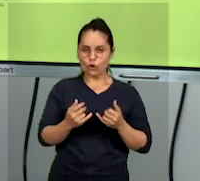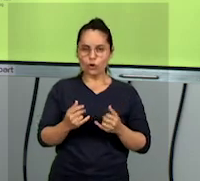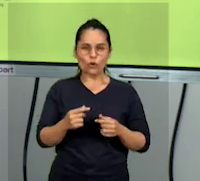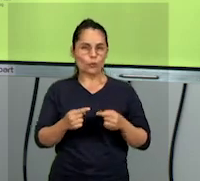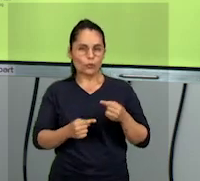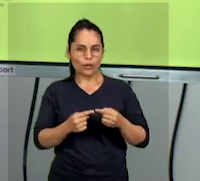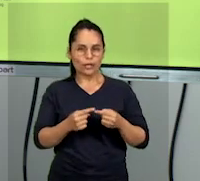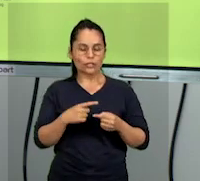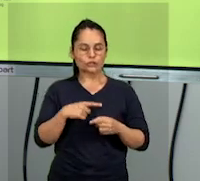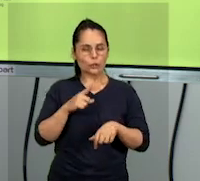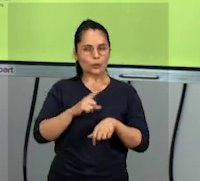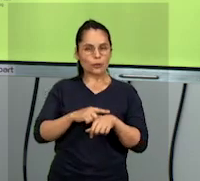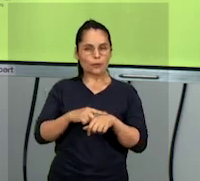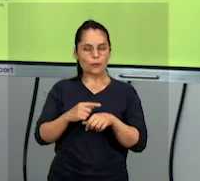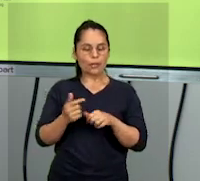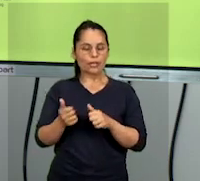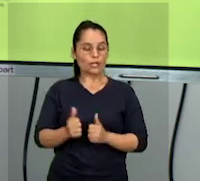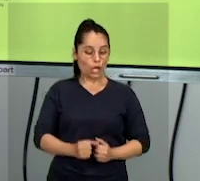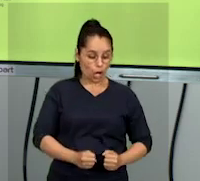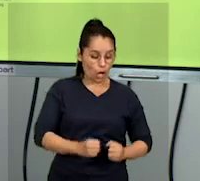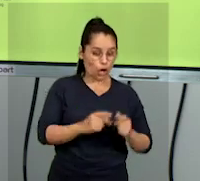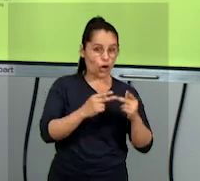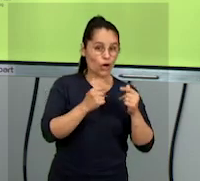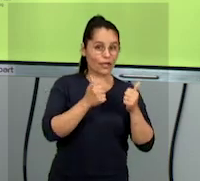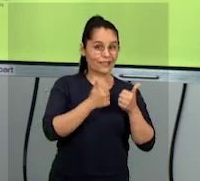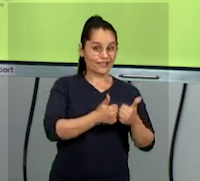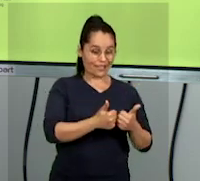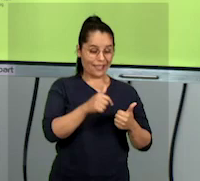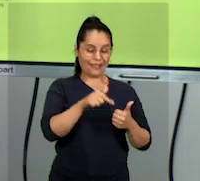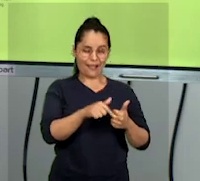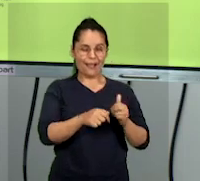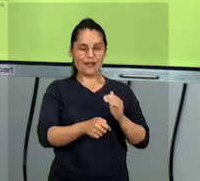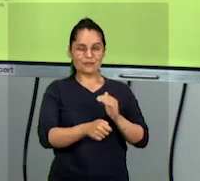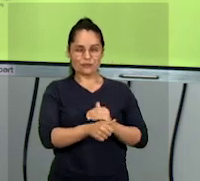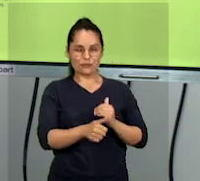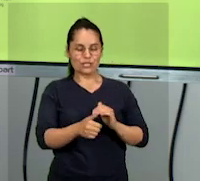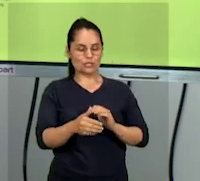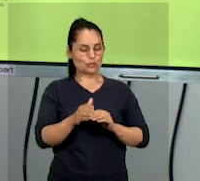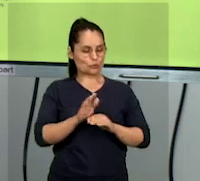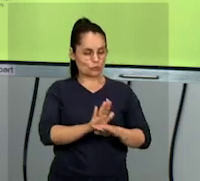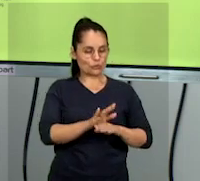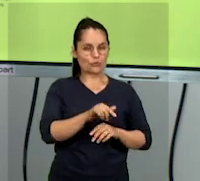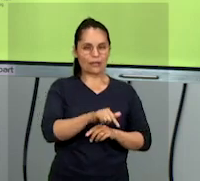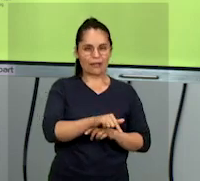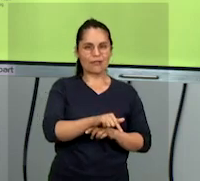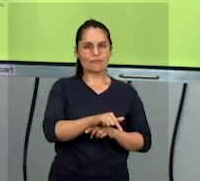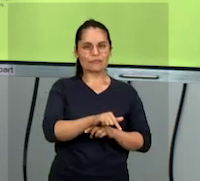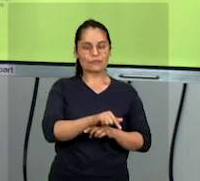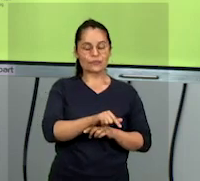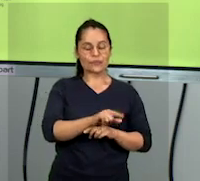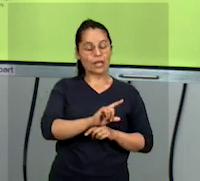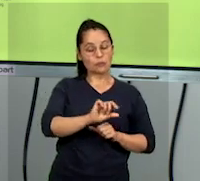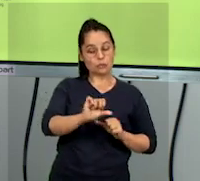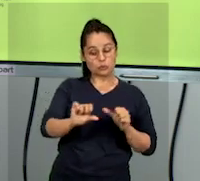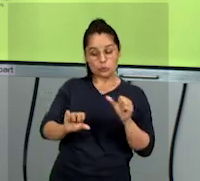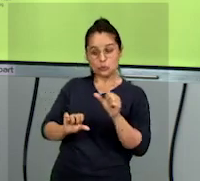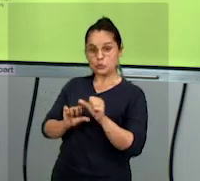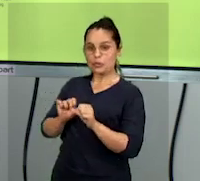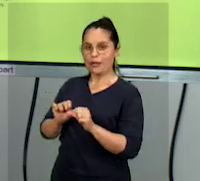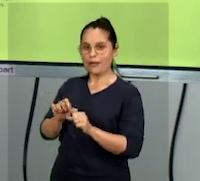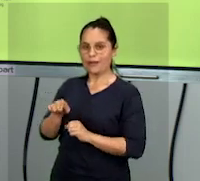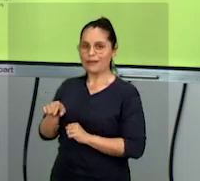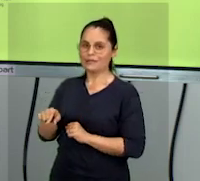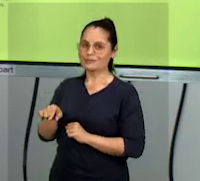ele apoiava o grupo conservador, dava benefícios ou melhorava as condições, ora, para o grupo